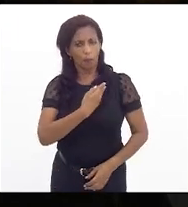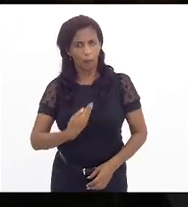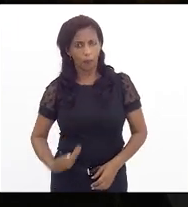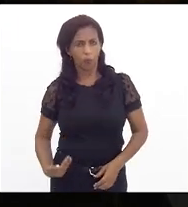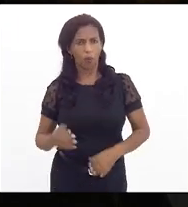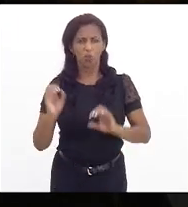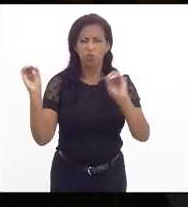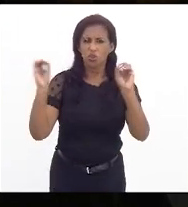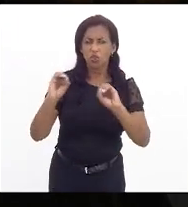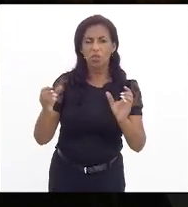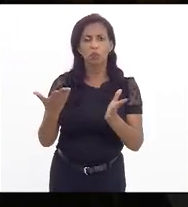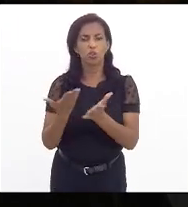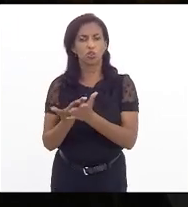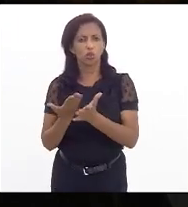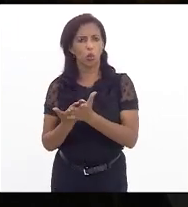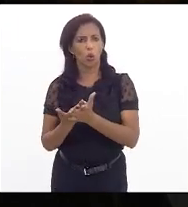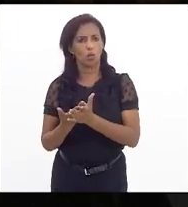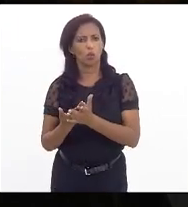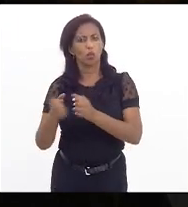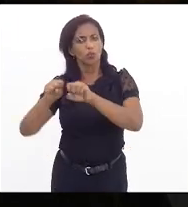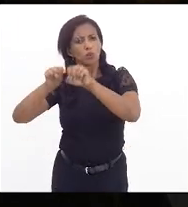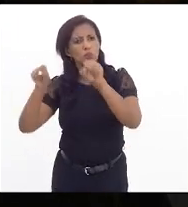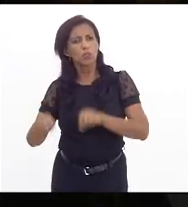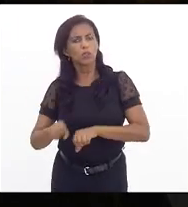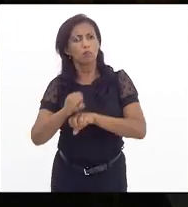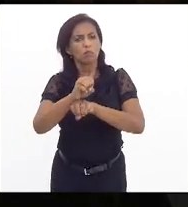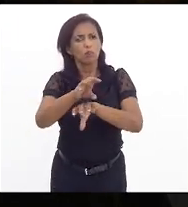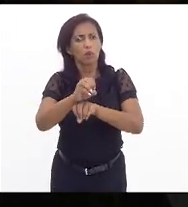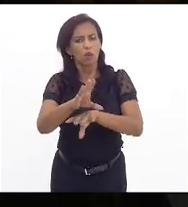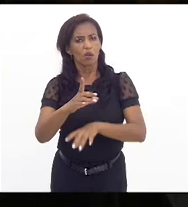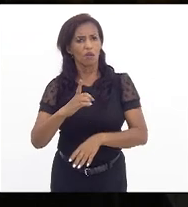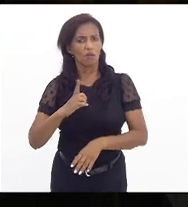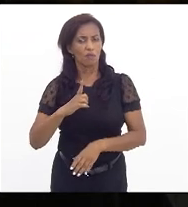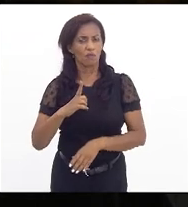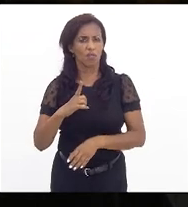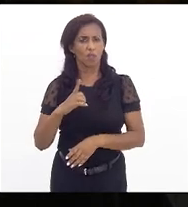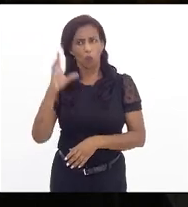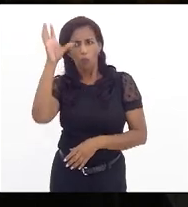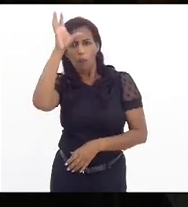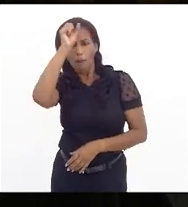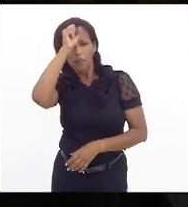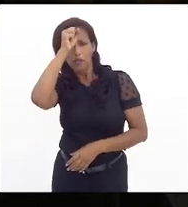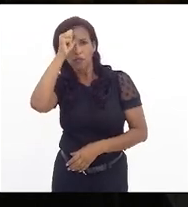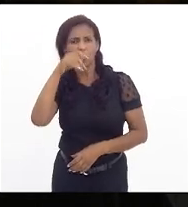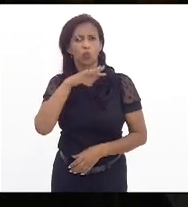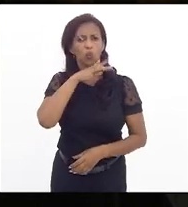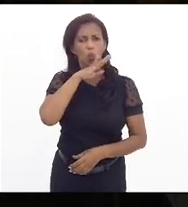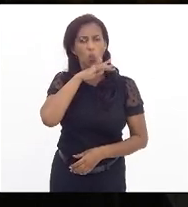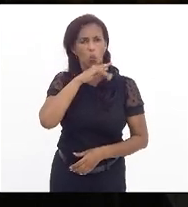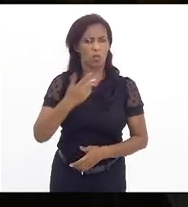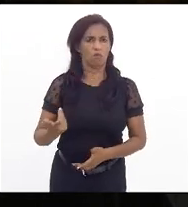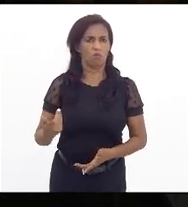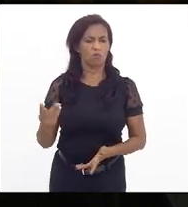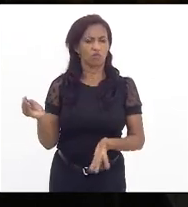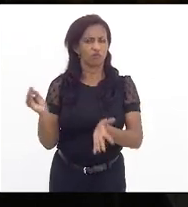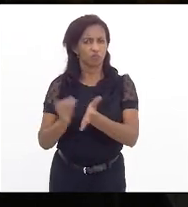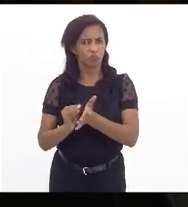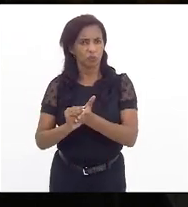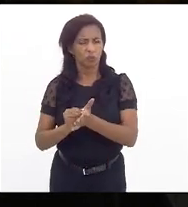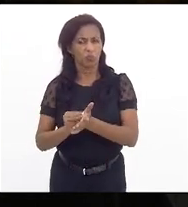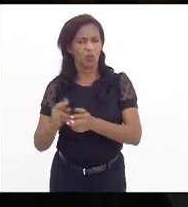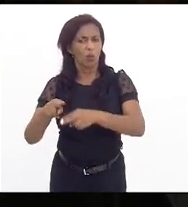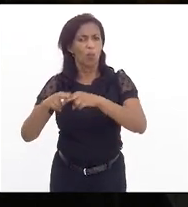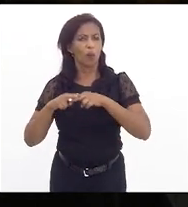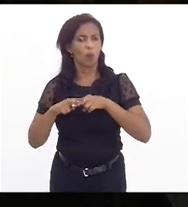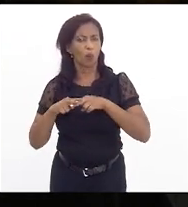de nenhuma escola do nosso sistema estadual de ensino vai ter uma educação precarizada, aligerada por